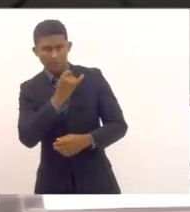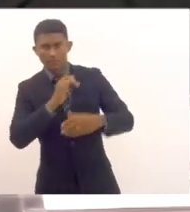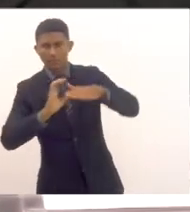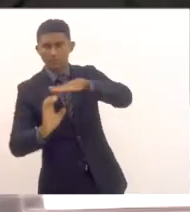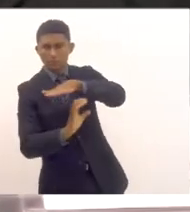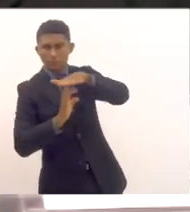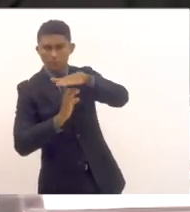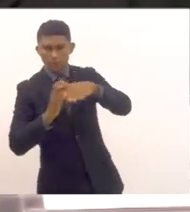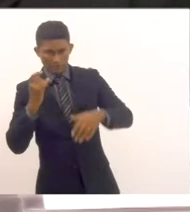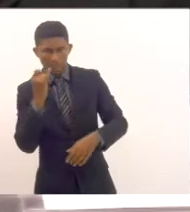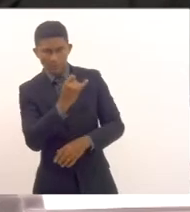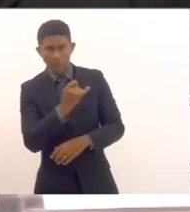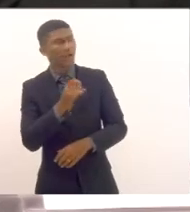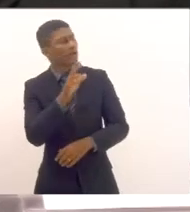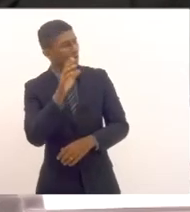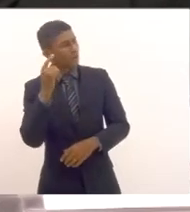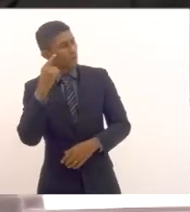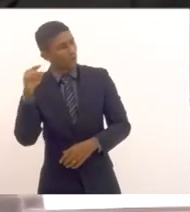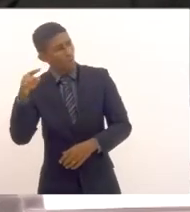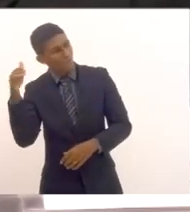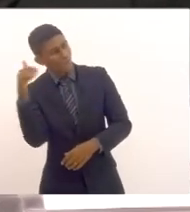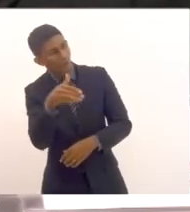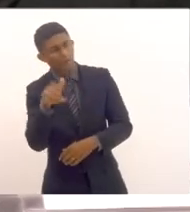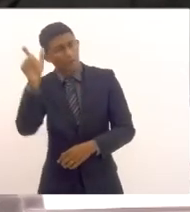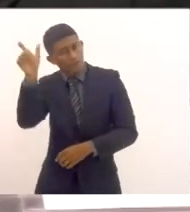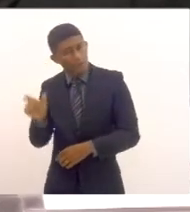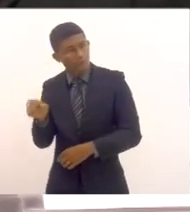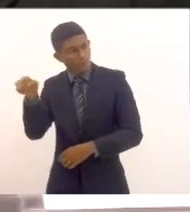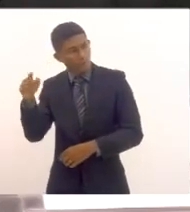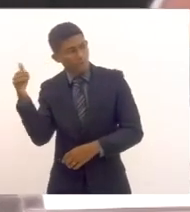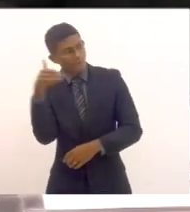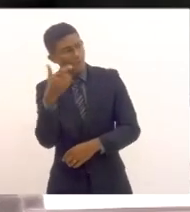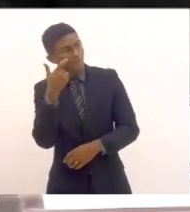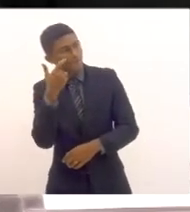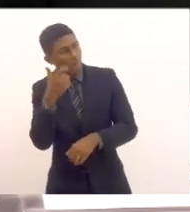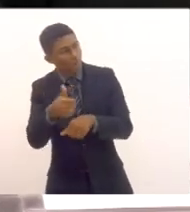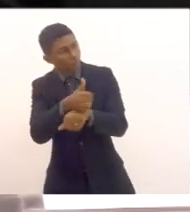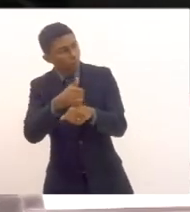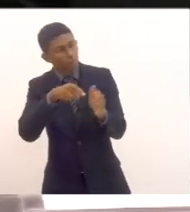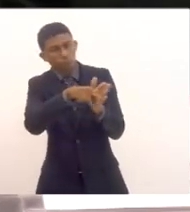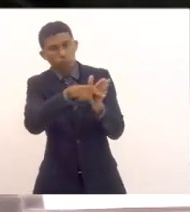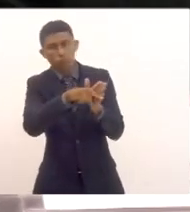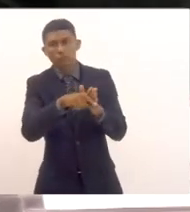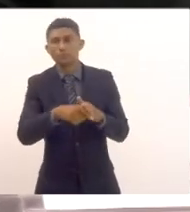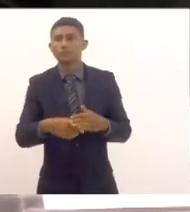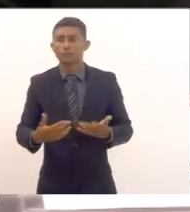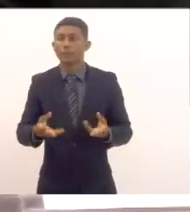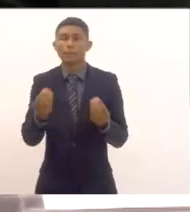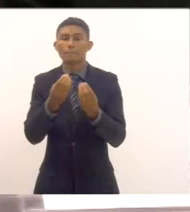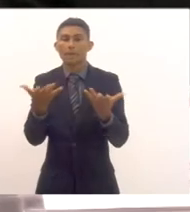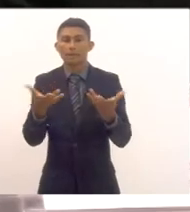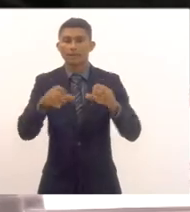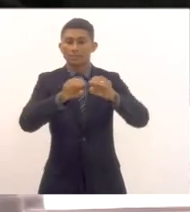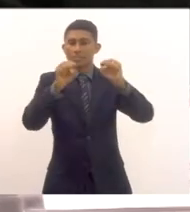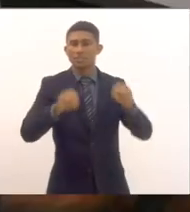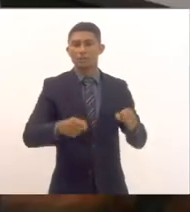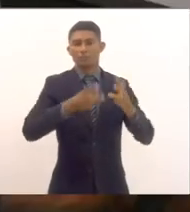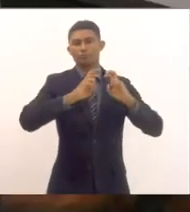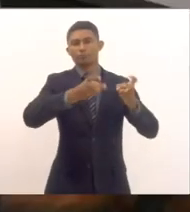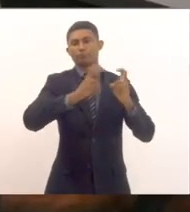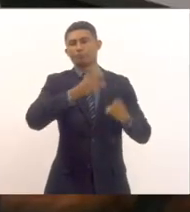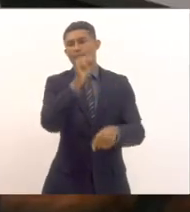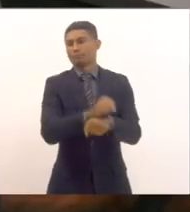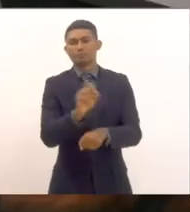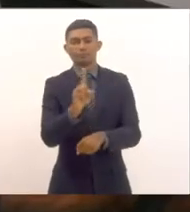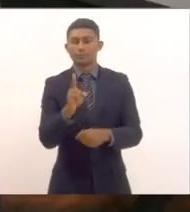Ferroviária Então tem que ser solicitado né apaga SuperVia para não que não aconteça atualização sistema né Sim essas